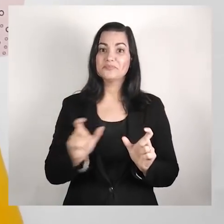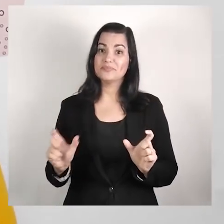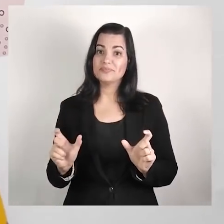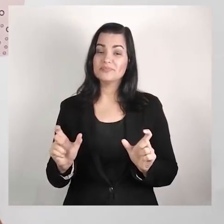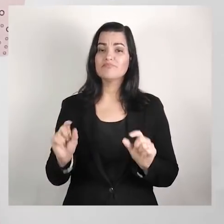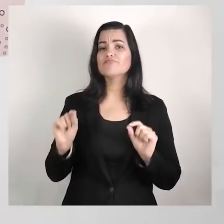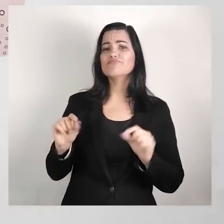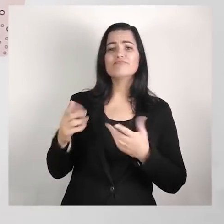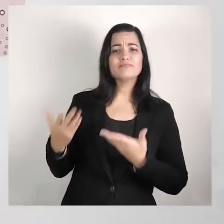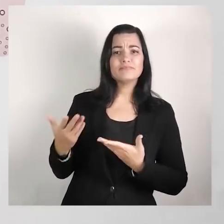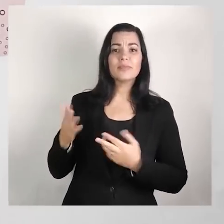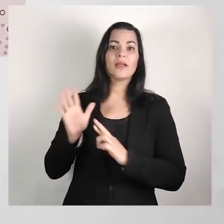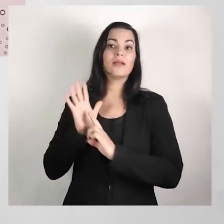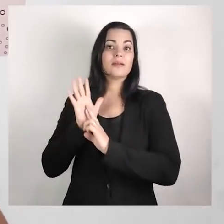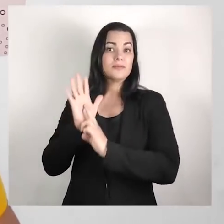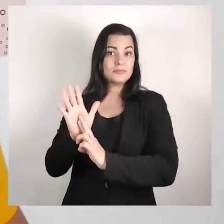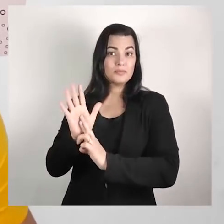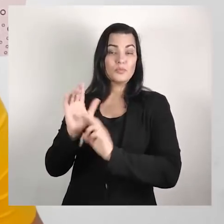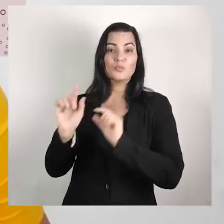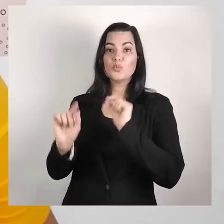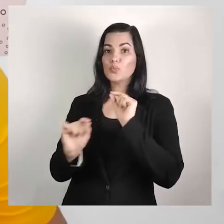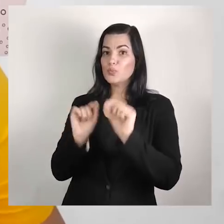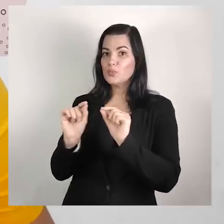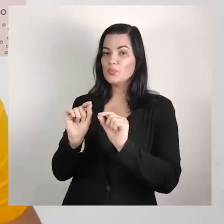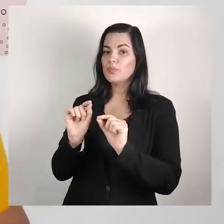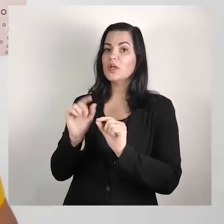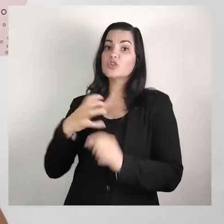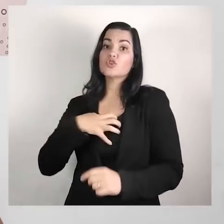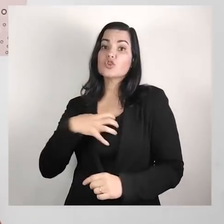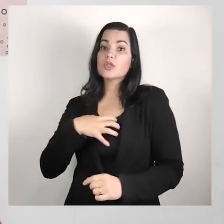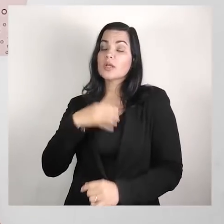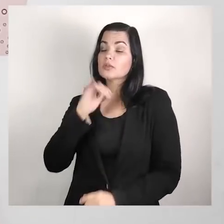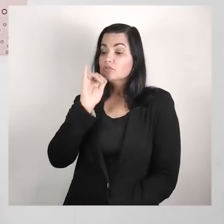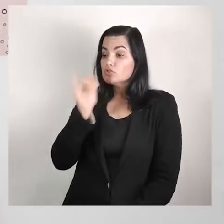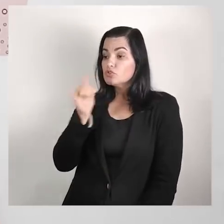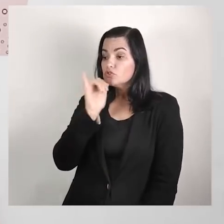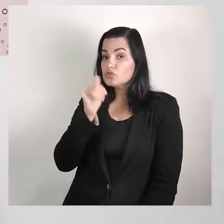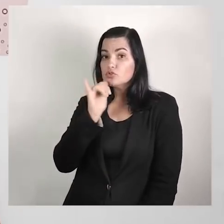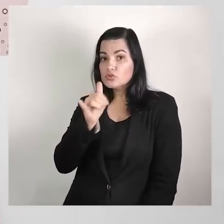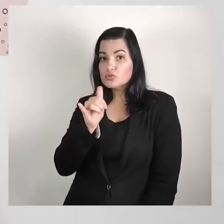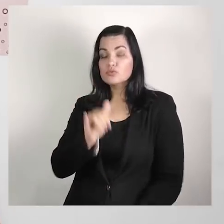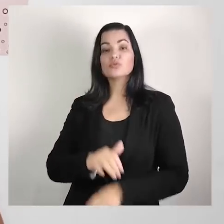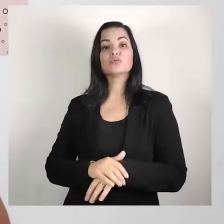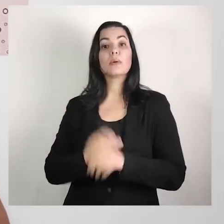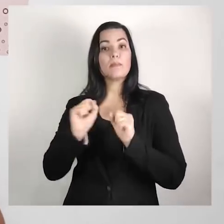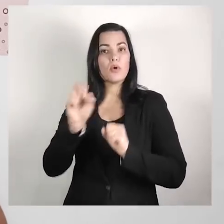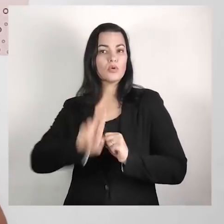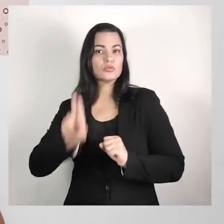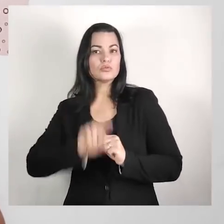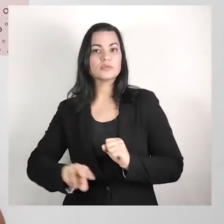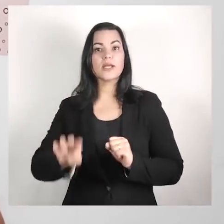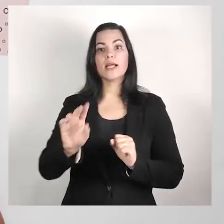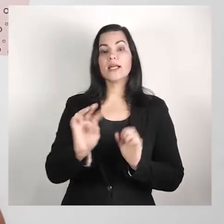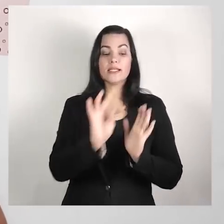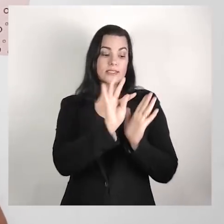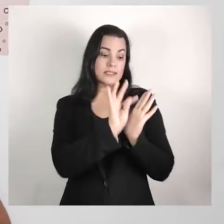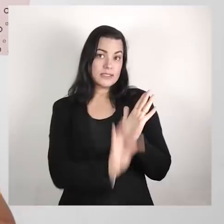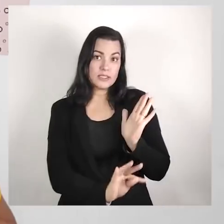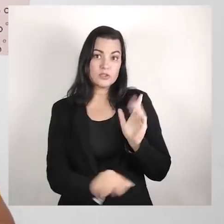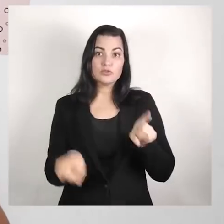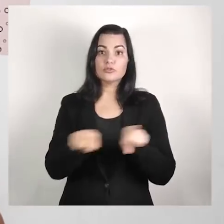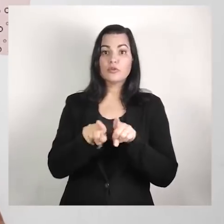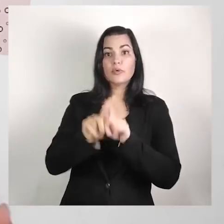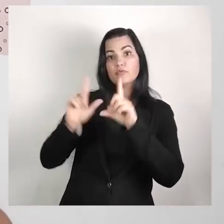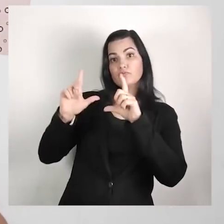quadrinhos. As histórias em quadrinhos, elas representam uma forma de narrativa onde nós podemos